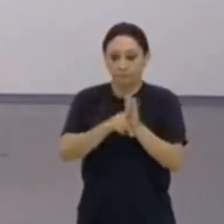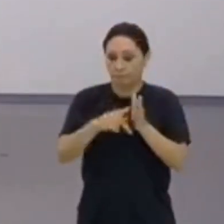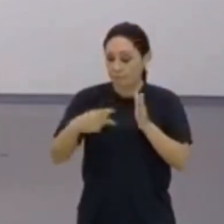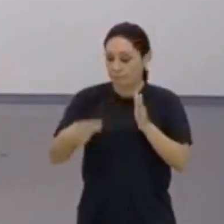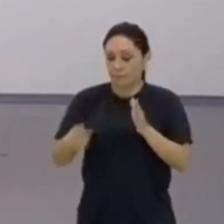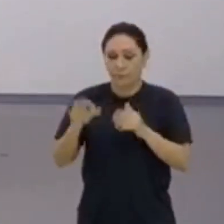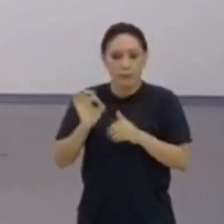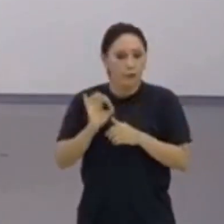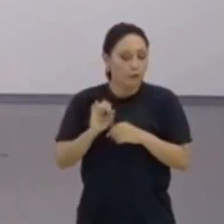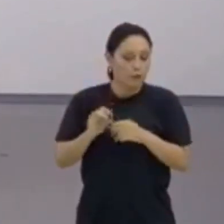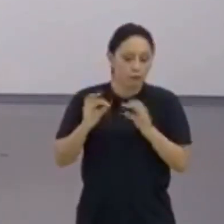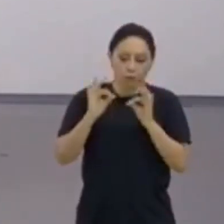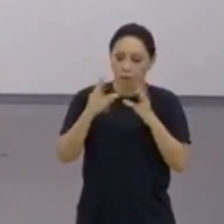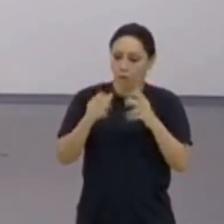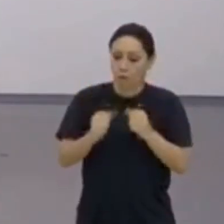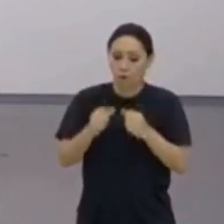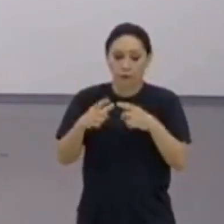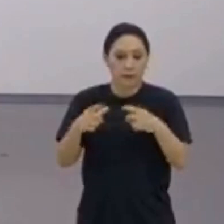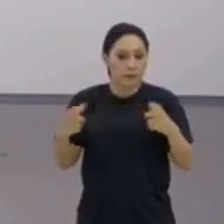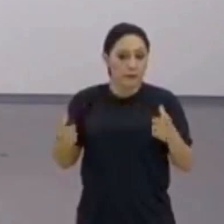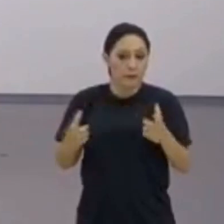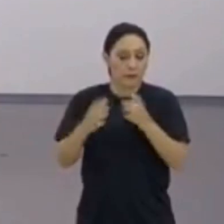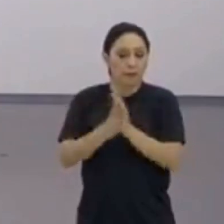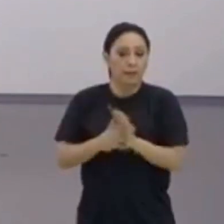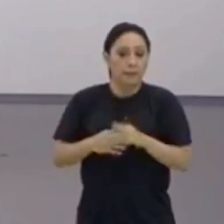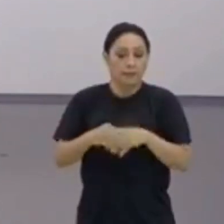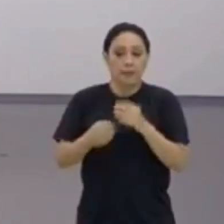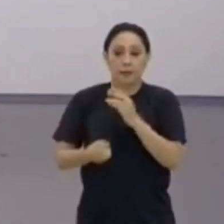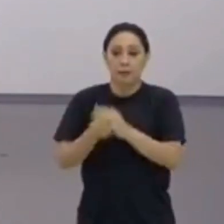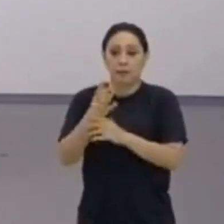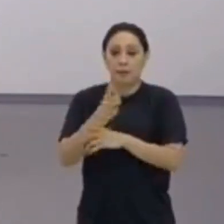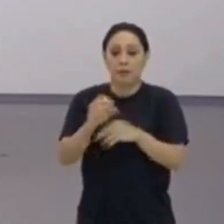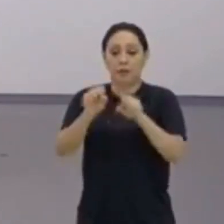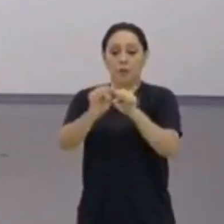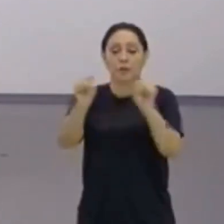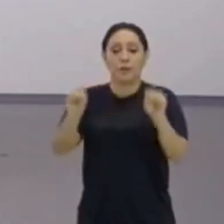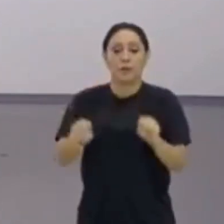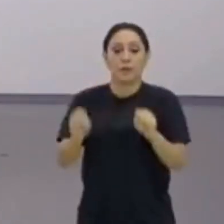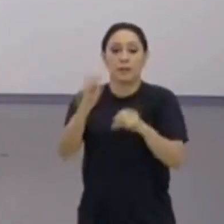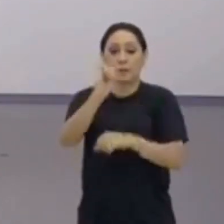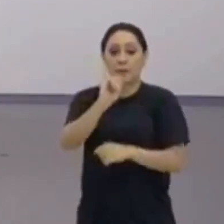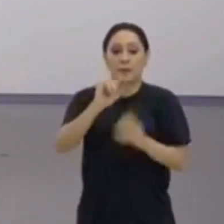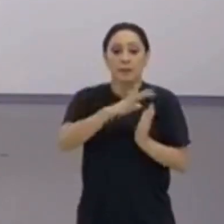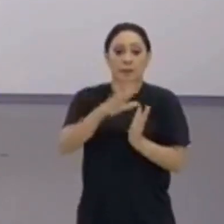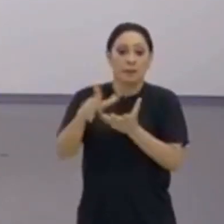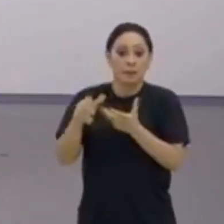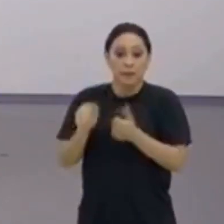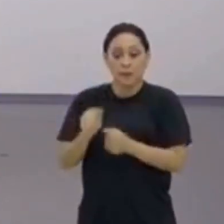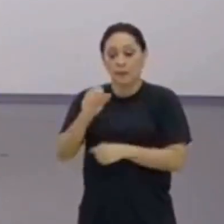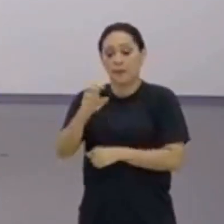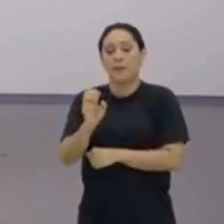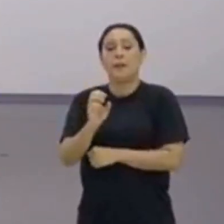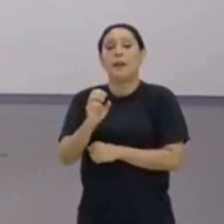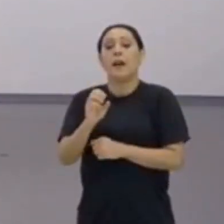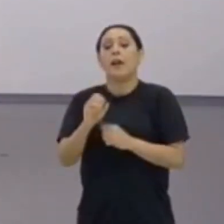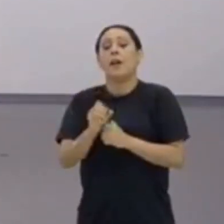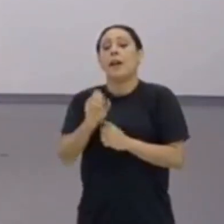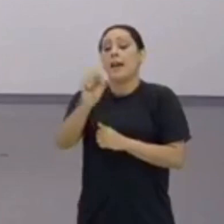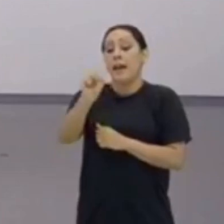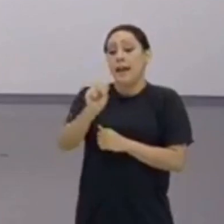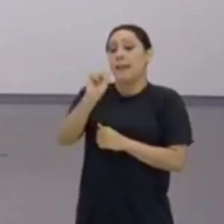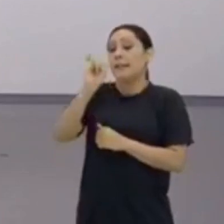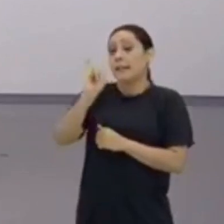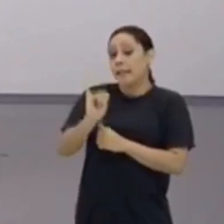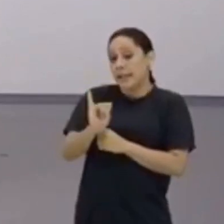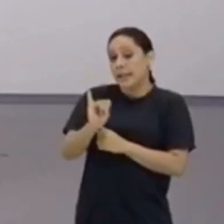as grandezas. E é para isso que criou-se o Sistema Internacional de Medidas. O famoso SI. SI, que tu vê muito